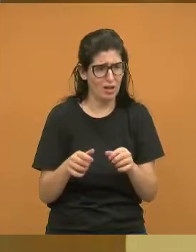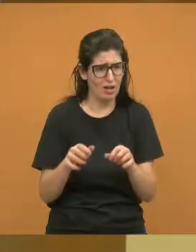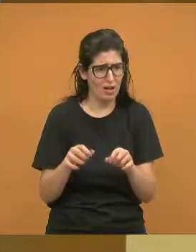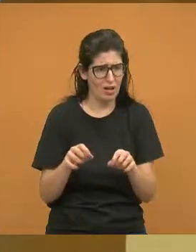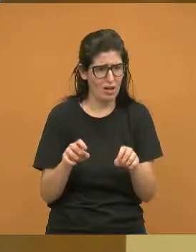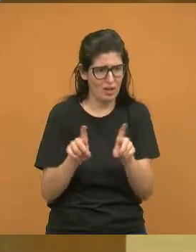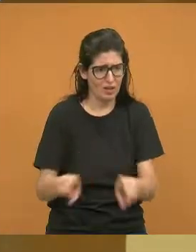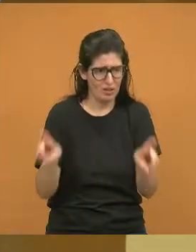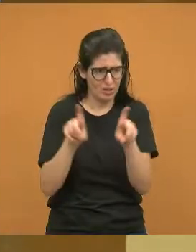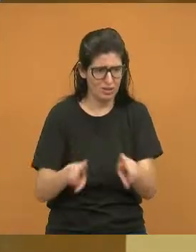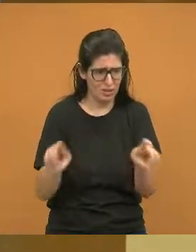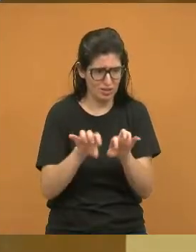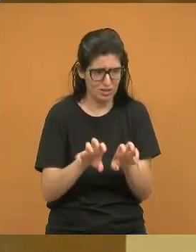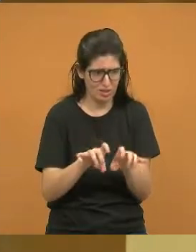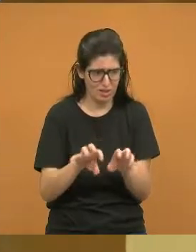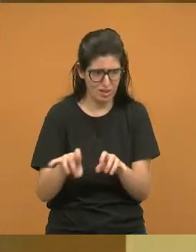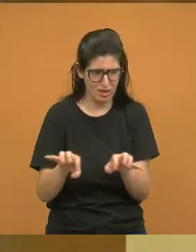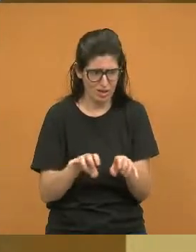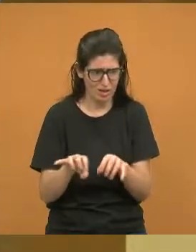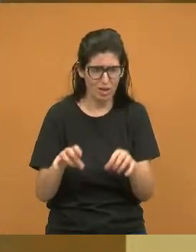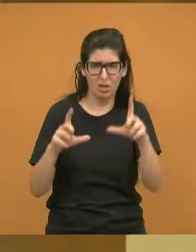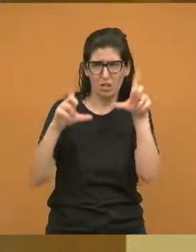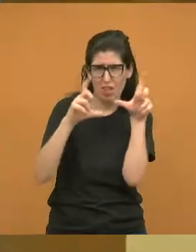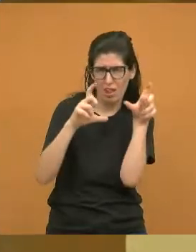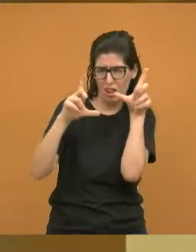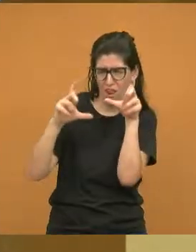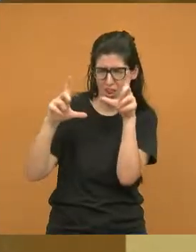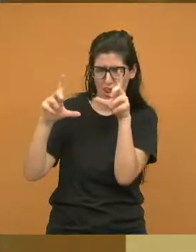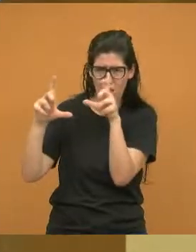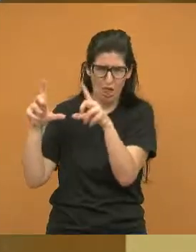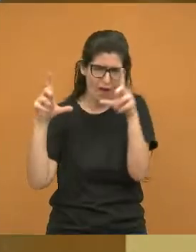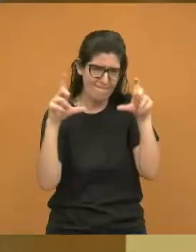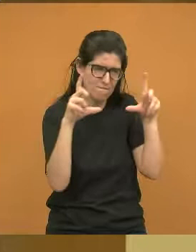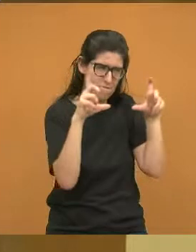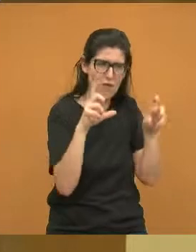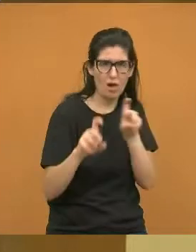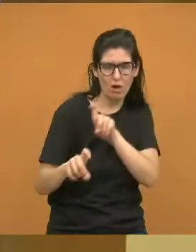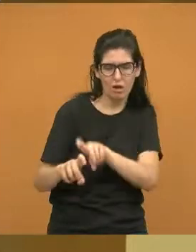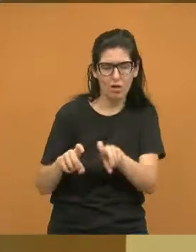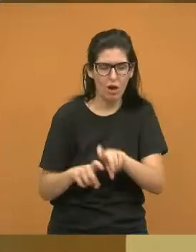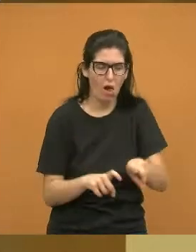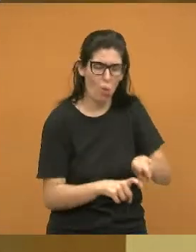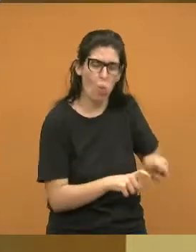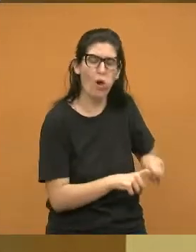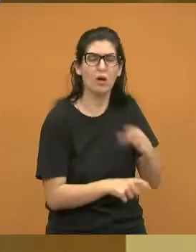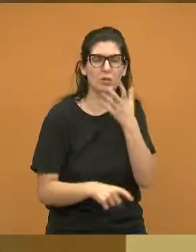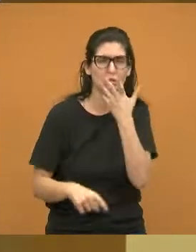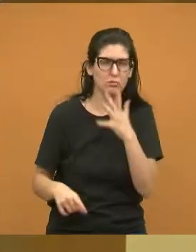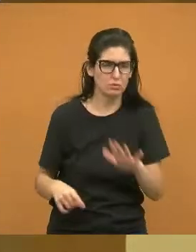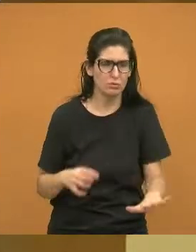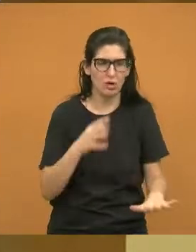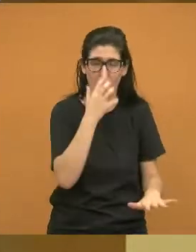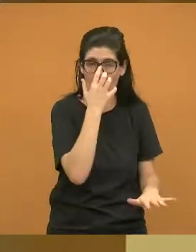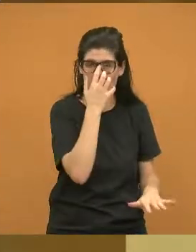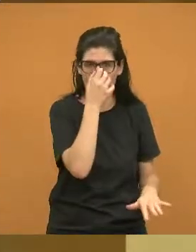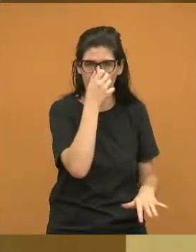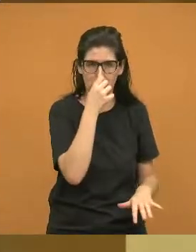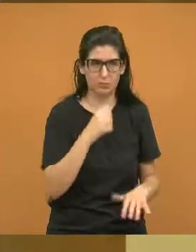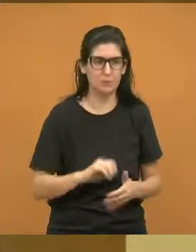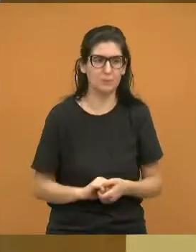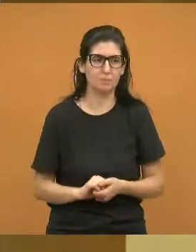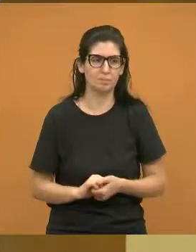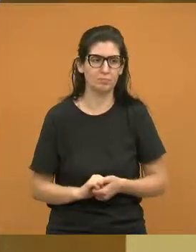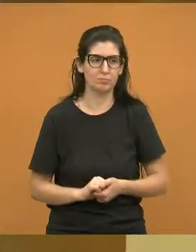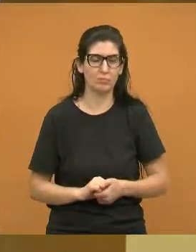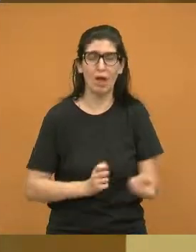crimes praticados usando a imagem das nossas crianças para se favorecer do ponto de vista